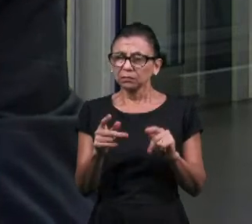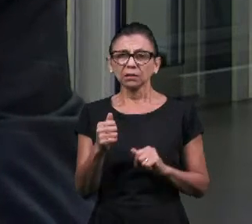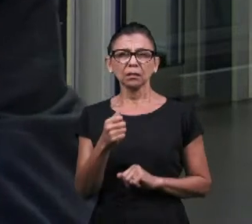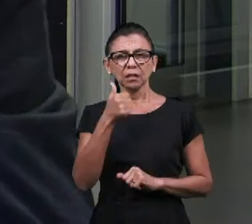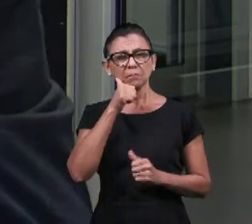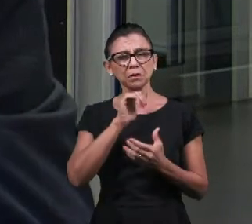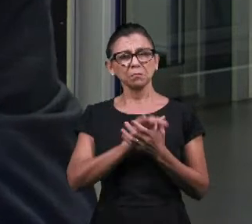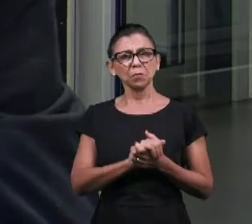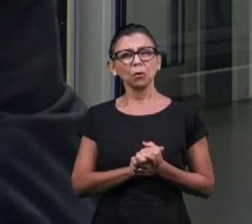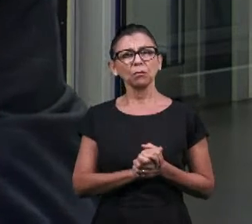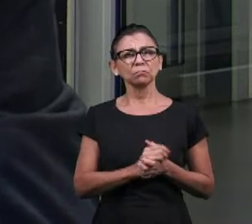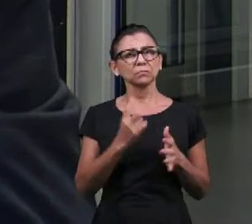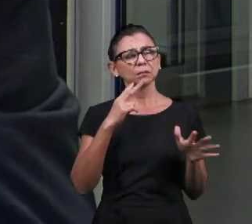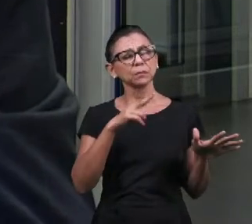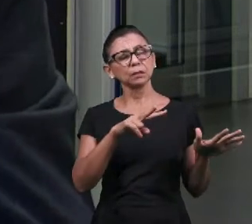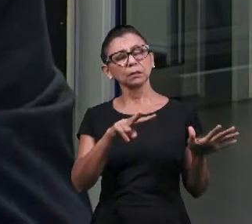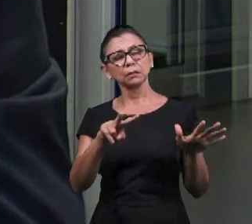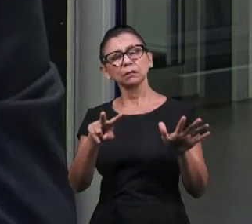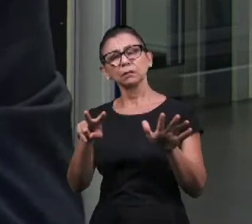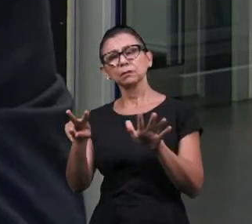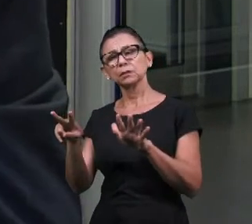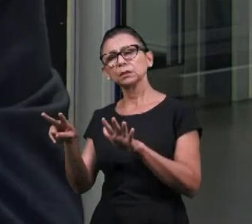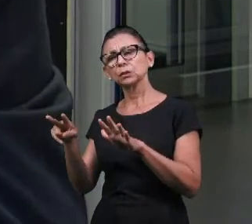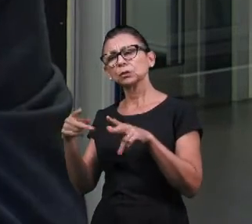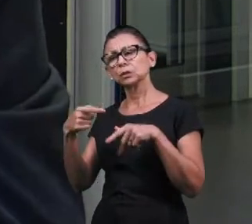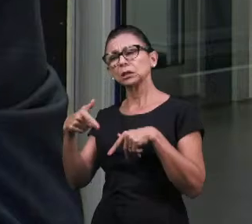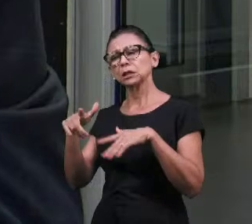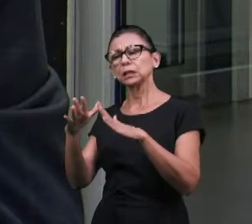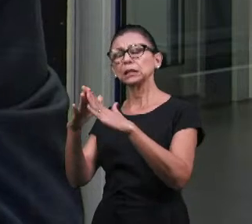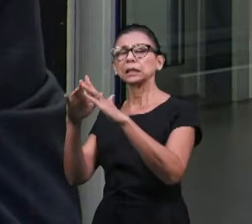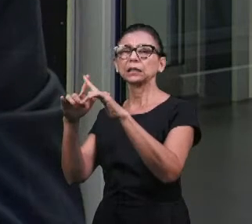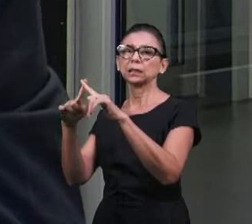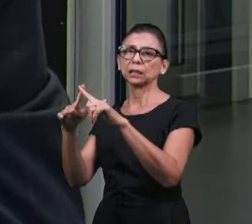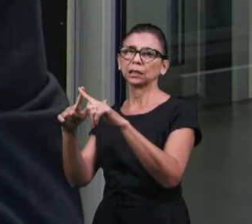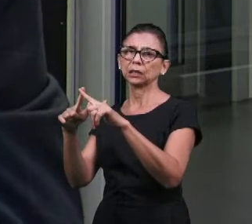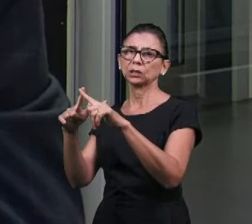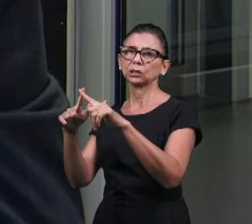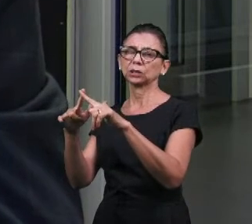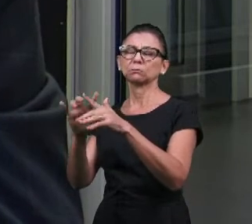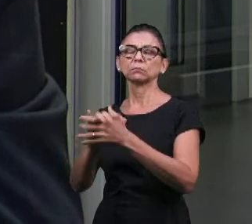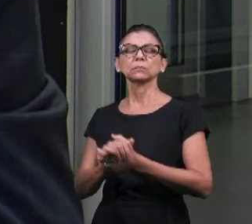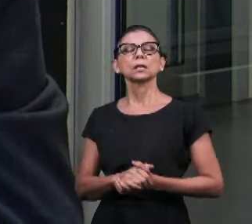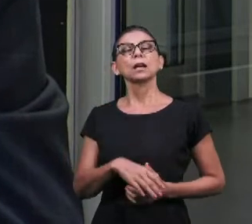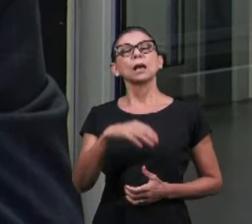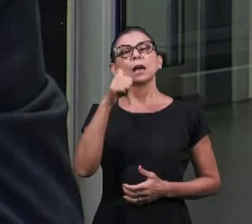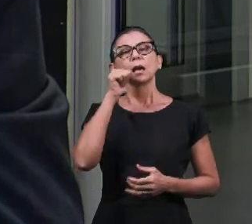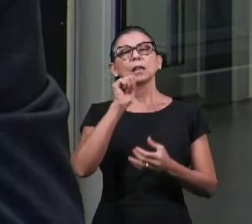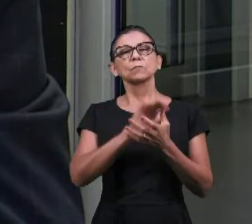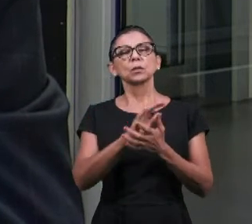voltava, mas a minha esposa, com 1 semana, ela me falou: é isso que eu quero para minha vida.